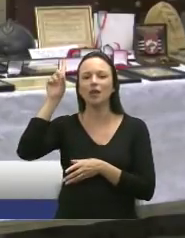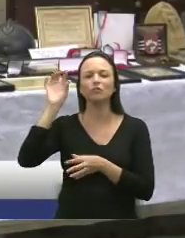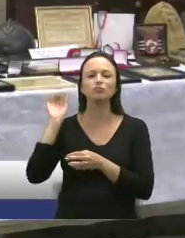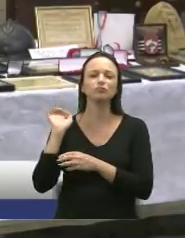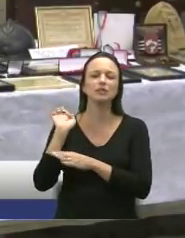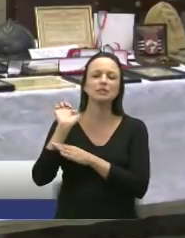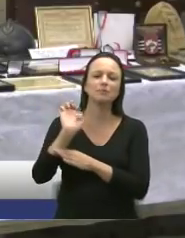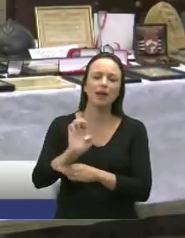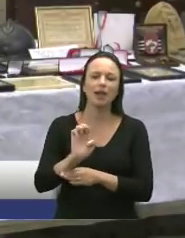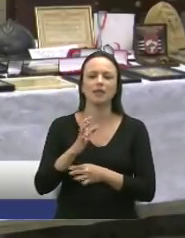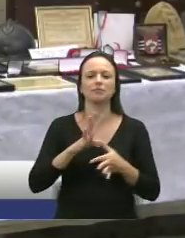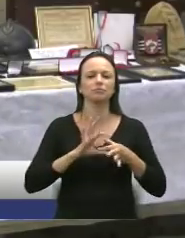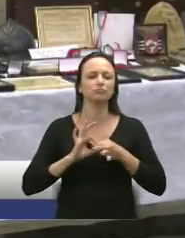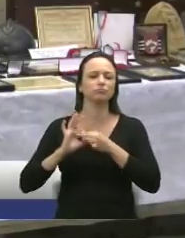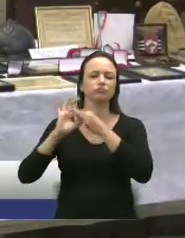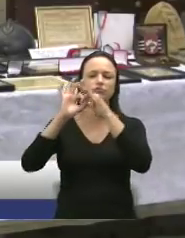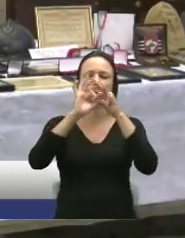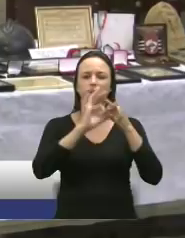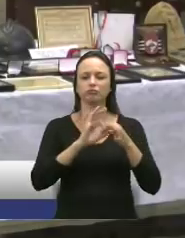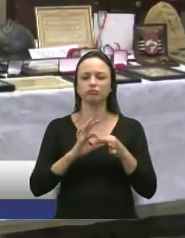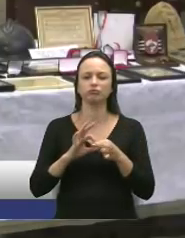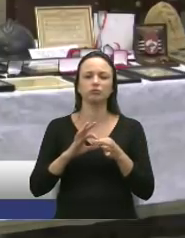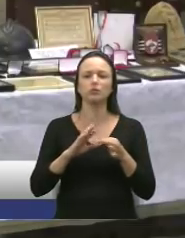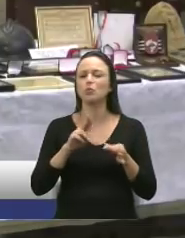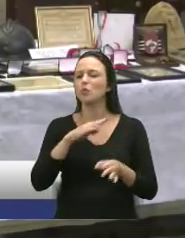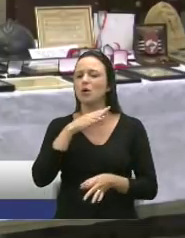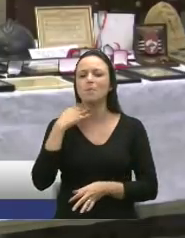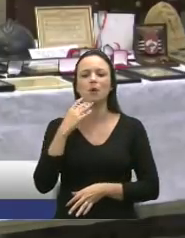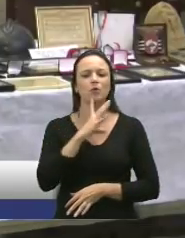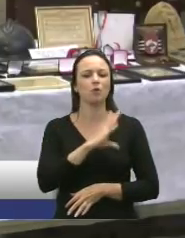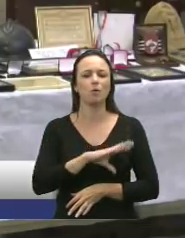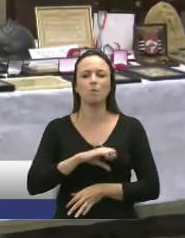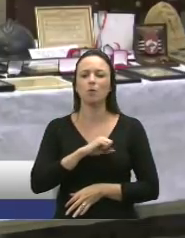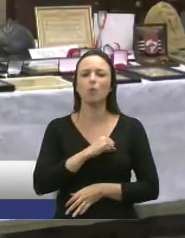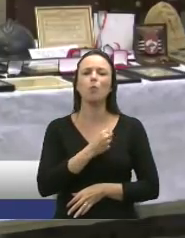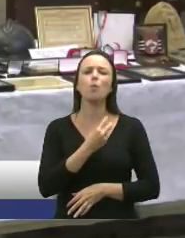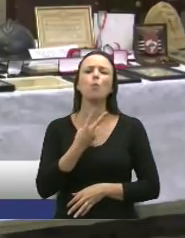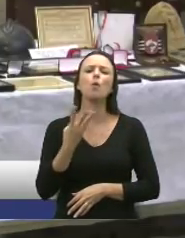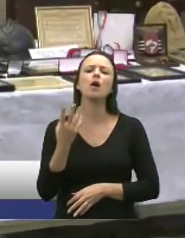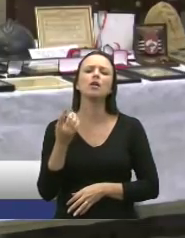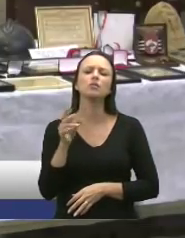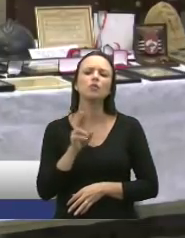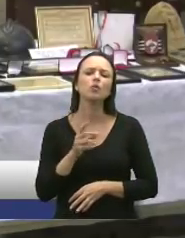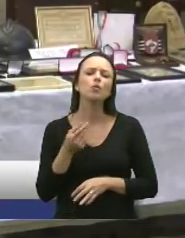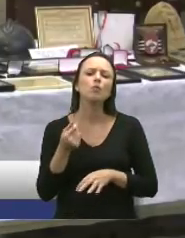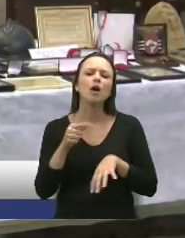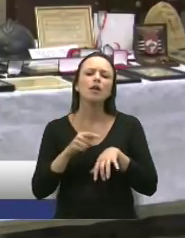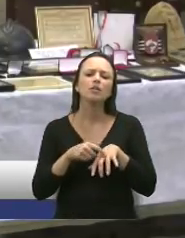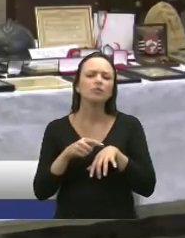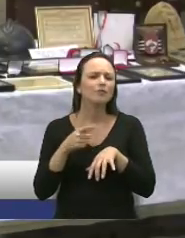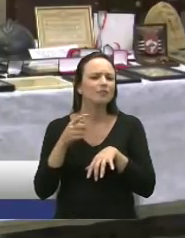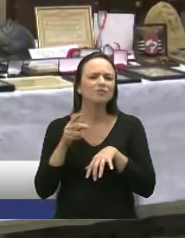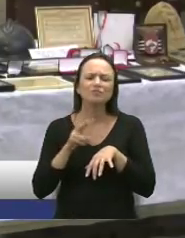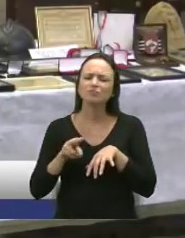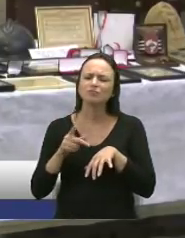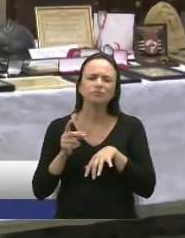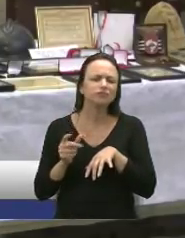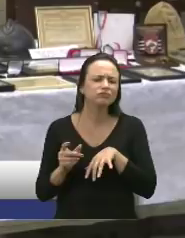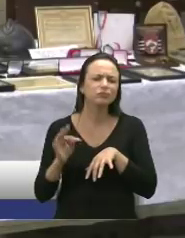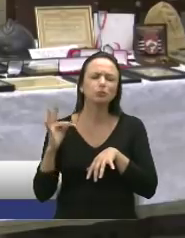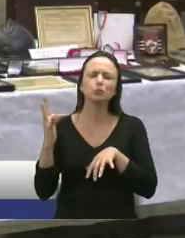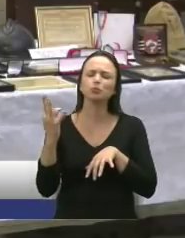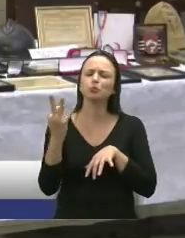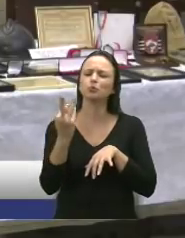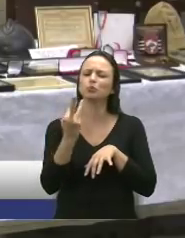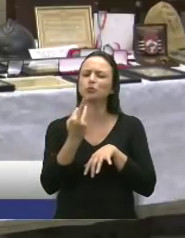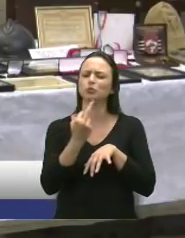dos elos imortais do amor. Quanto vale essa moeda? Vale tudo. Seu ouro eternizava um grande ideal, e